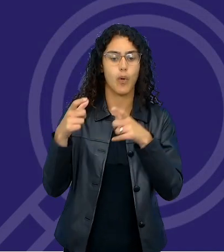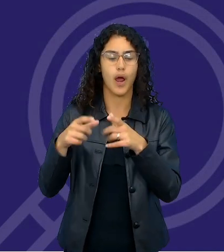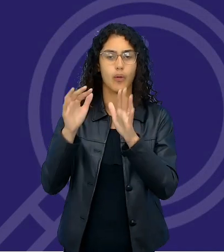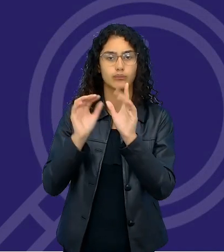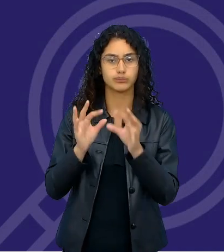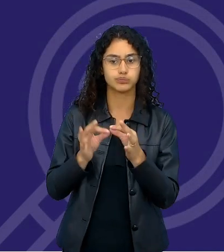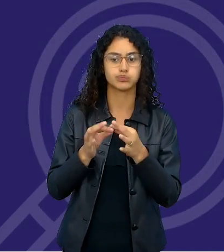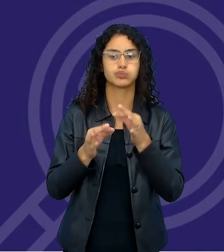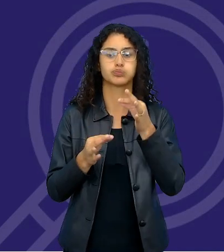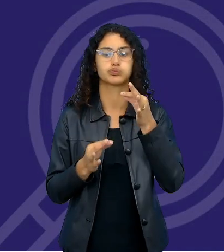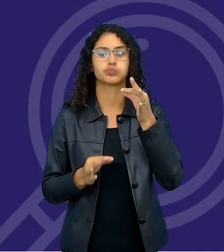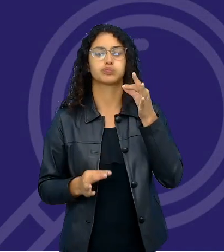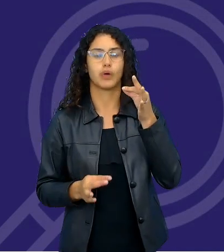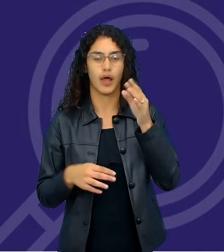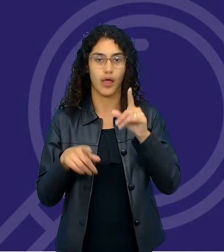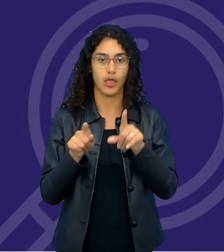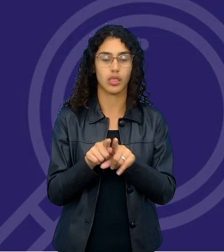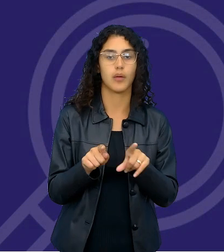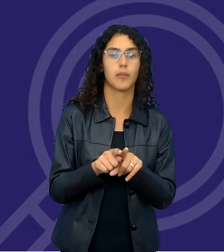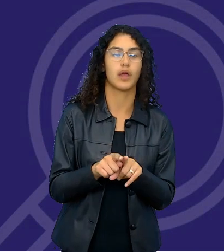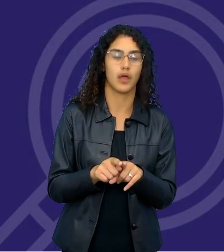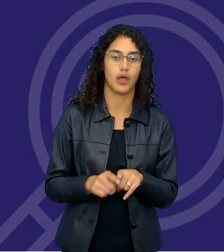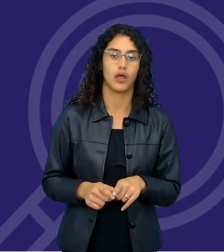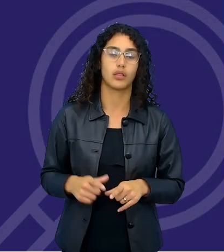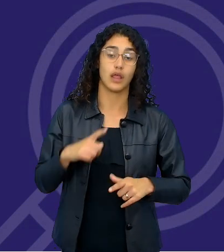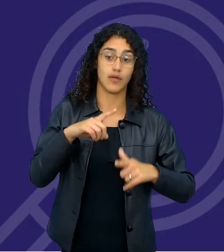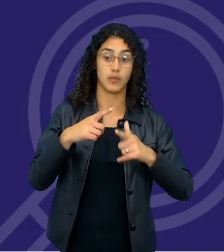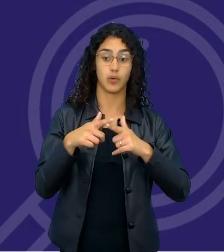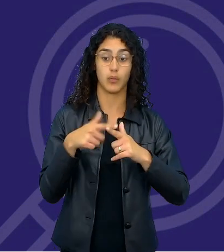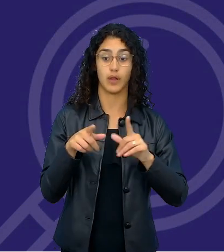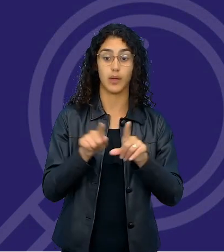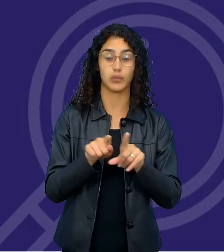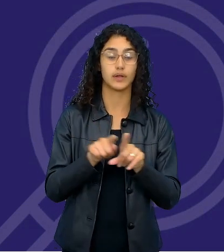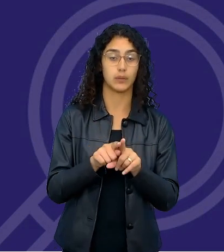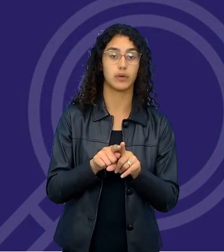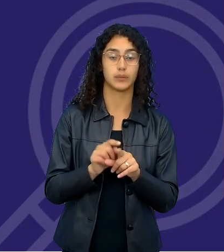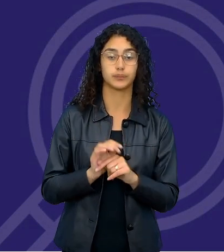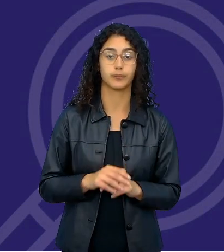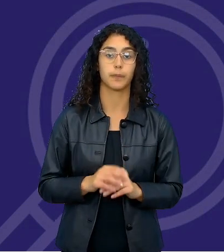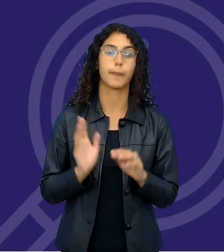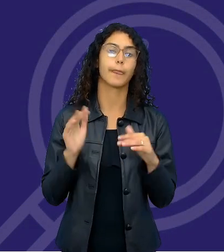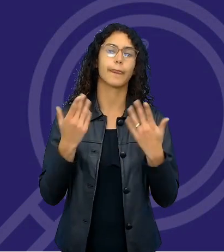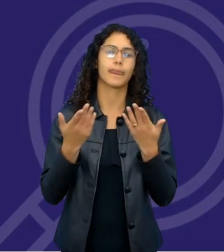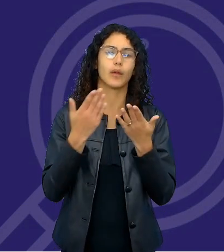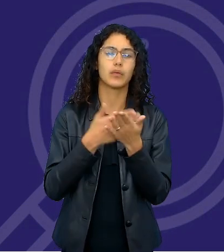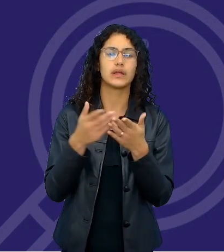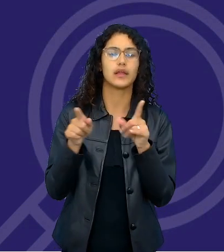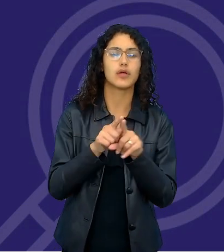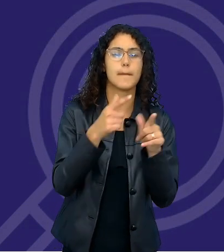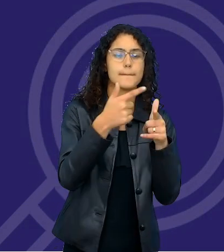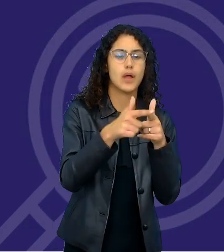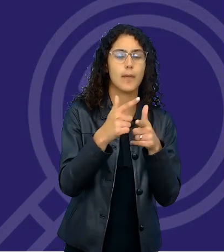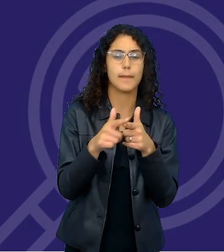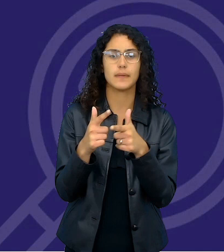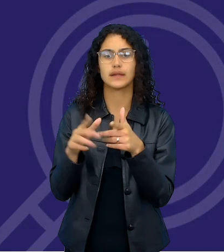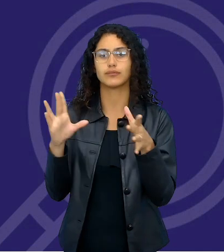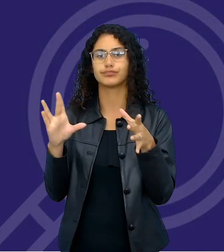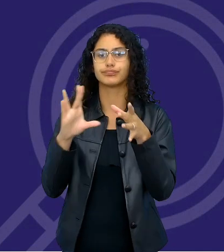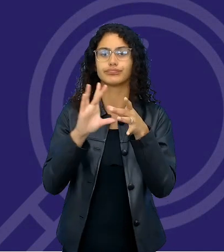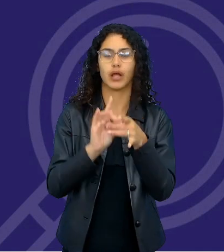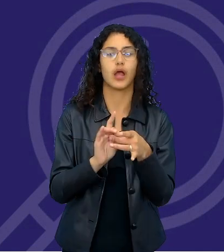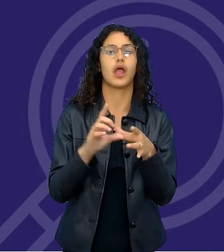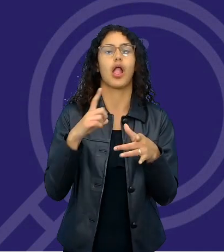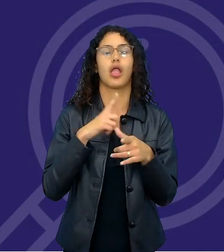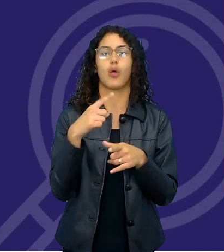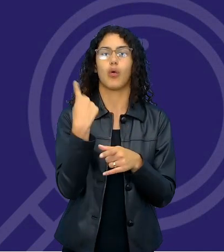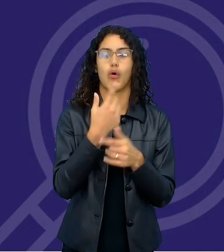altitude mais elevada e aí passou mal, teve esse mal das alturas, e começar a problematizar com